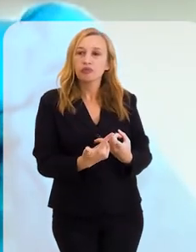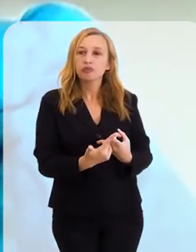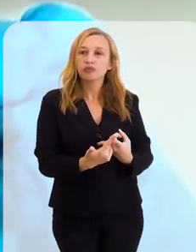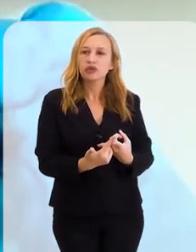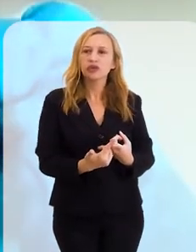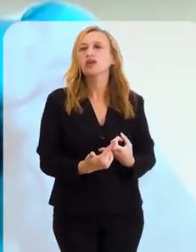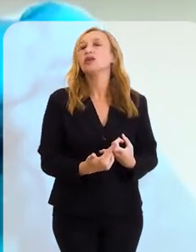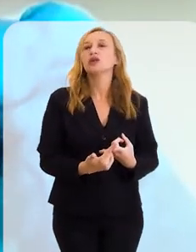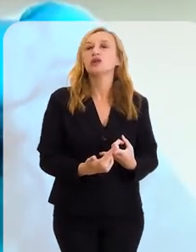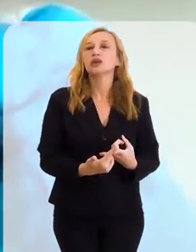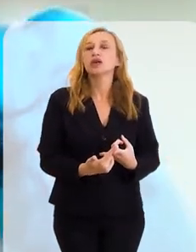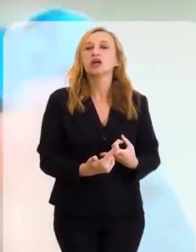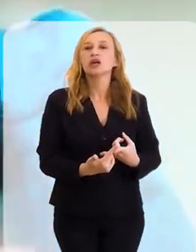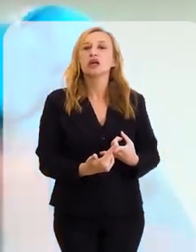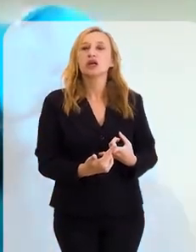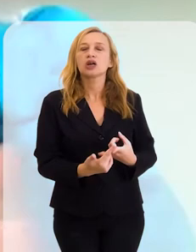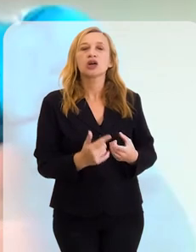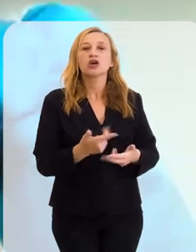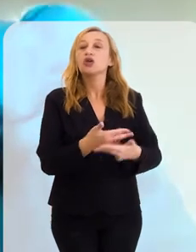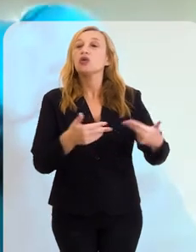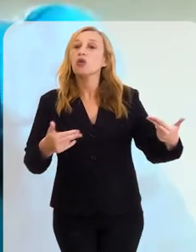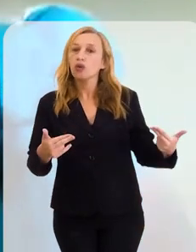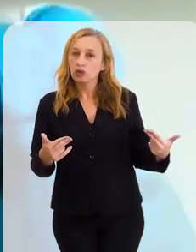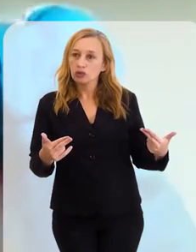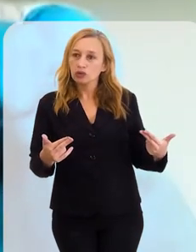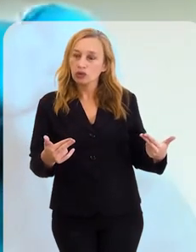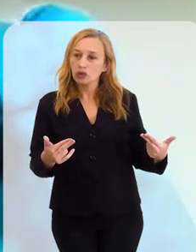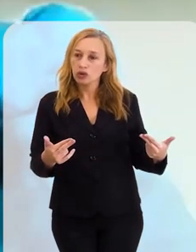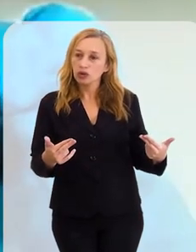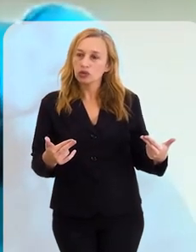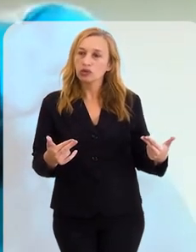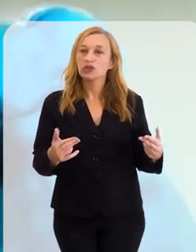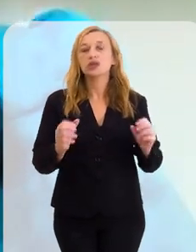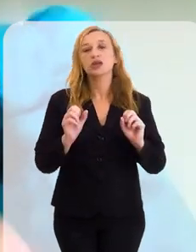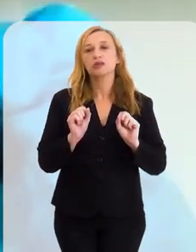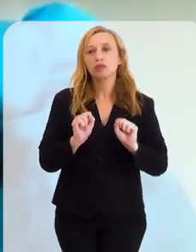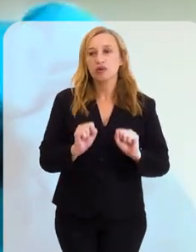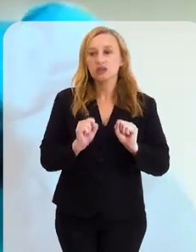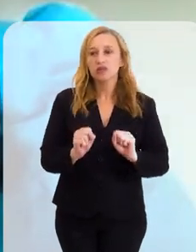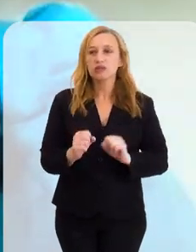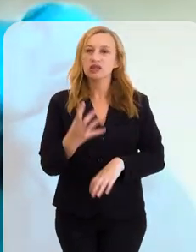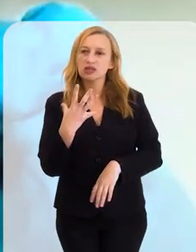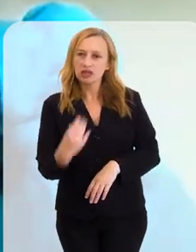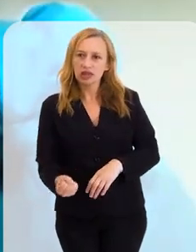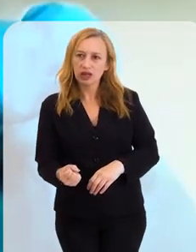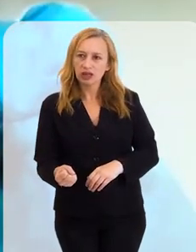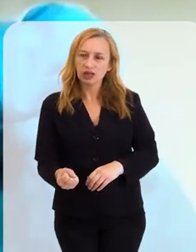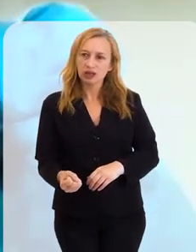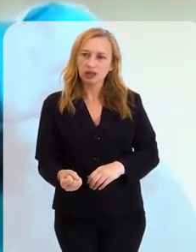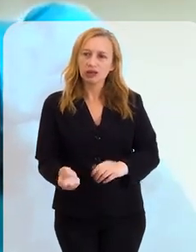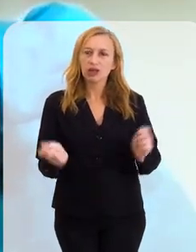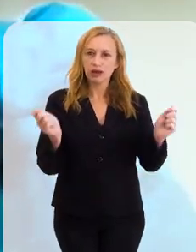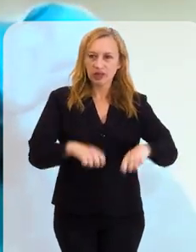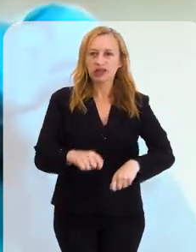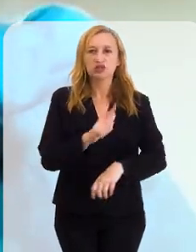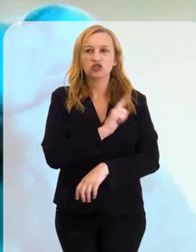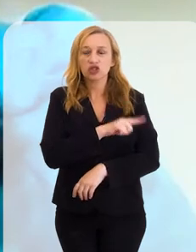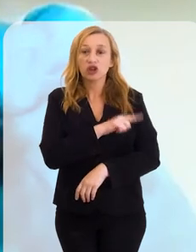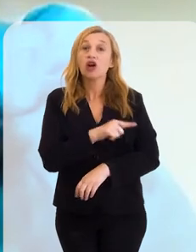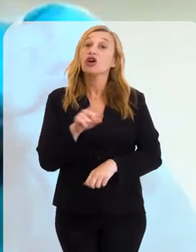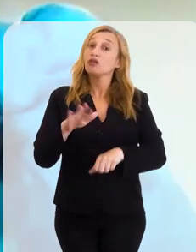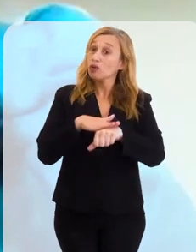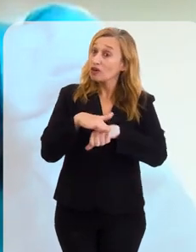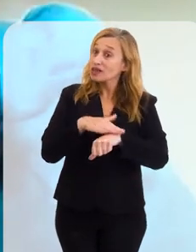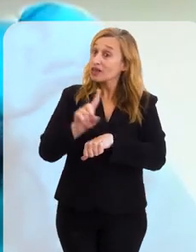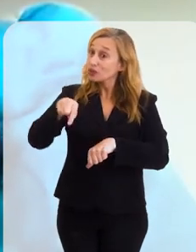modelos híbridos, porque o híbrido quer dizer só se é tempo parcial ou tempo integral, né? Que outras variáveis a gente precisa considerar,